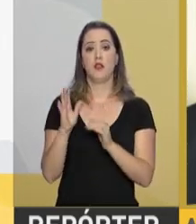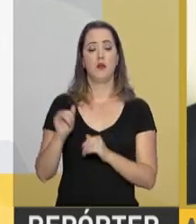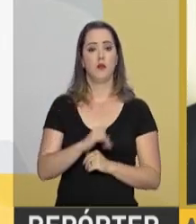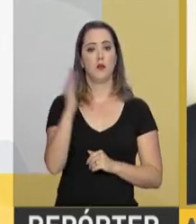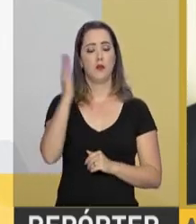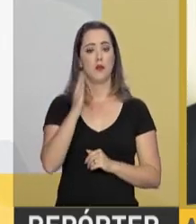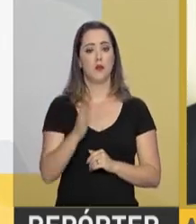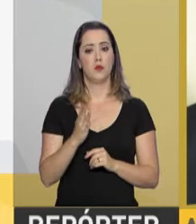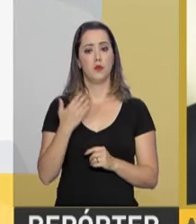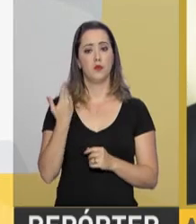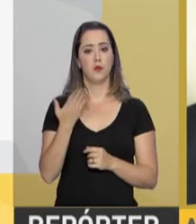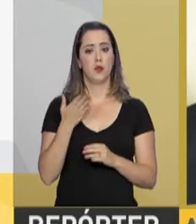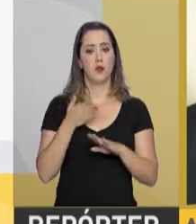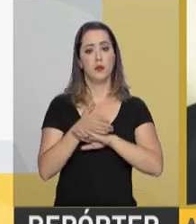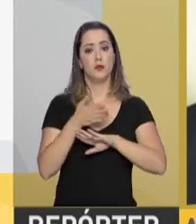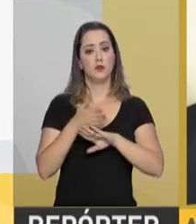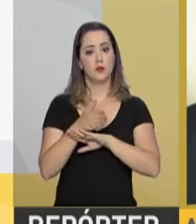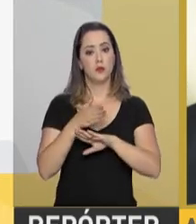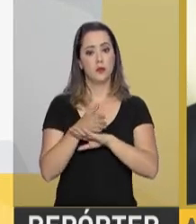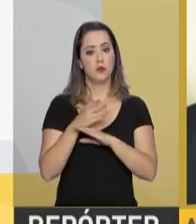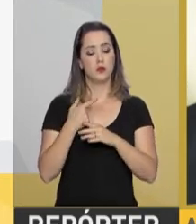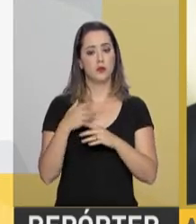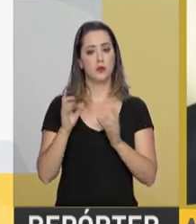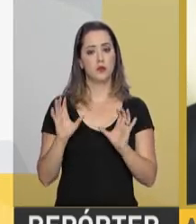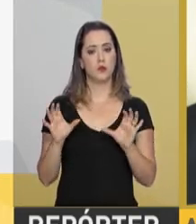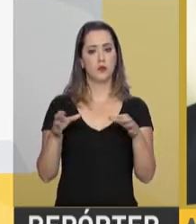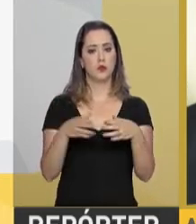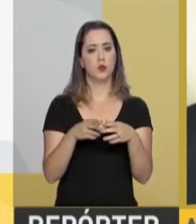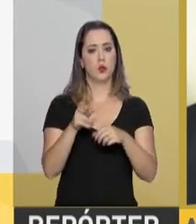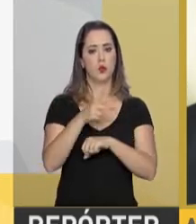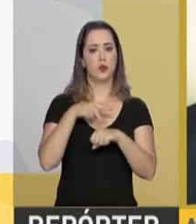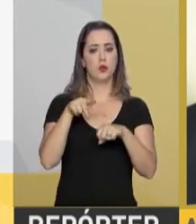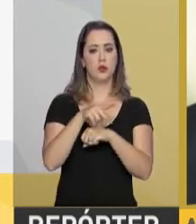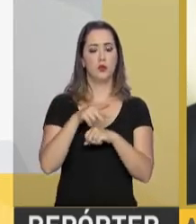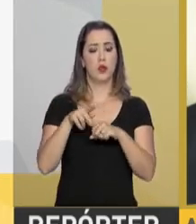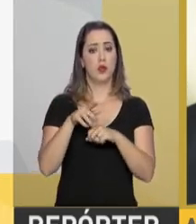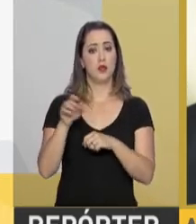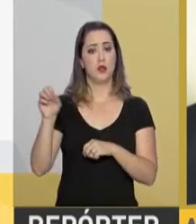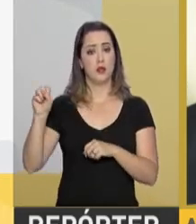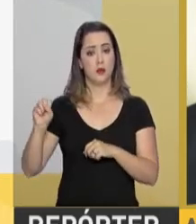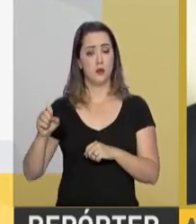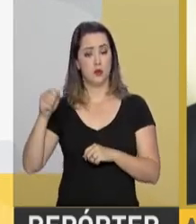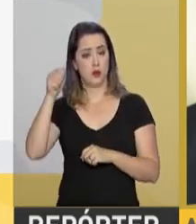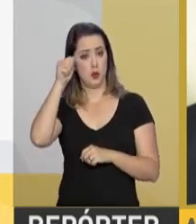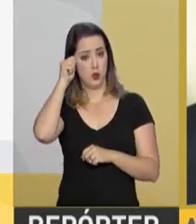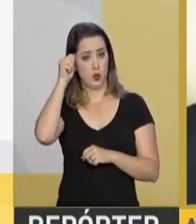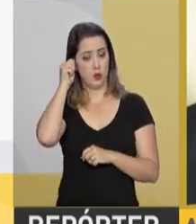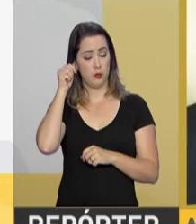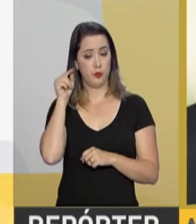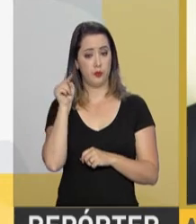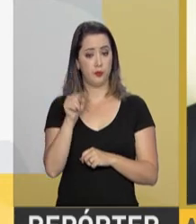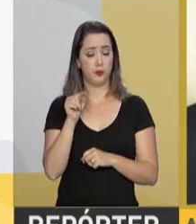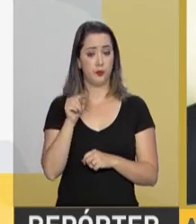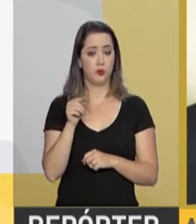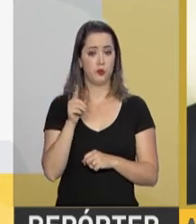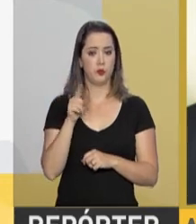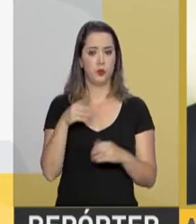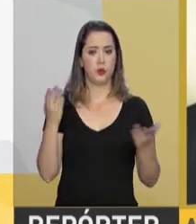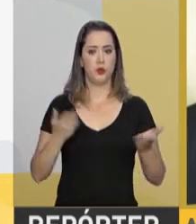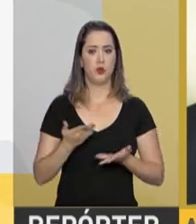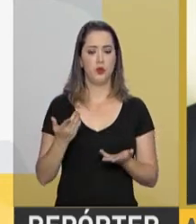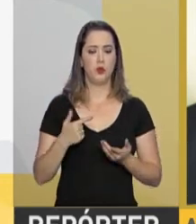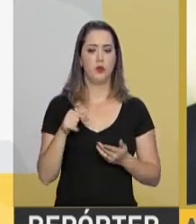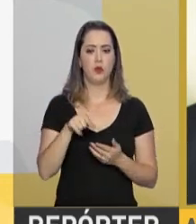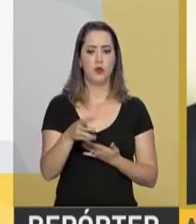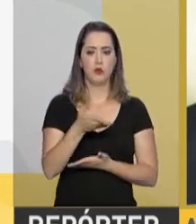e é a porta de entrada para um conjunto de países aqui no sul da cidade que hoje tem uma